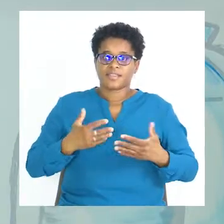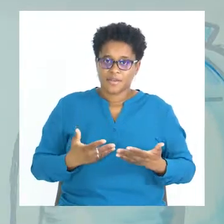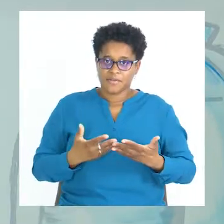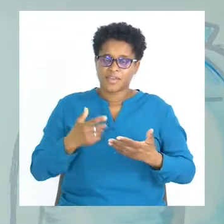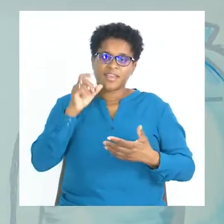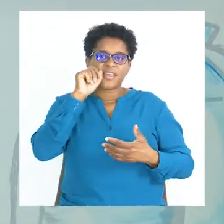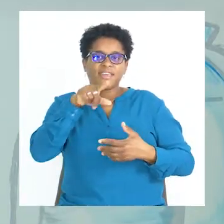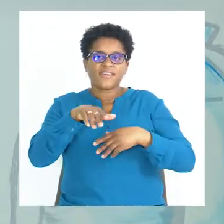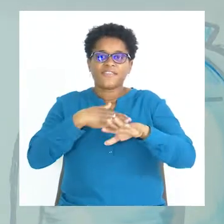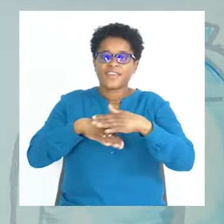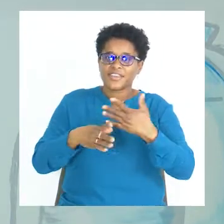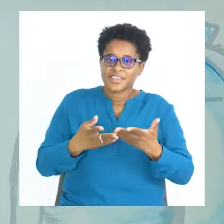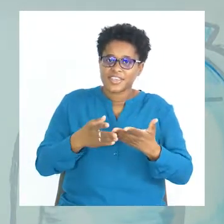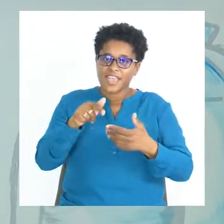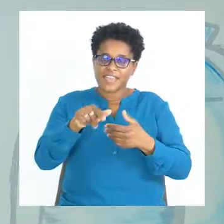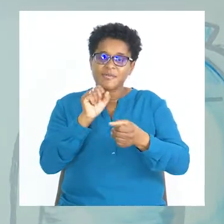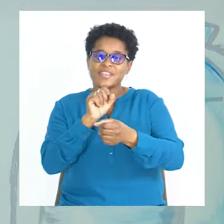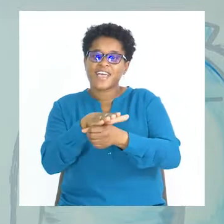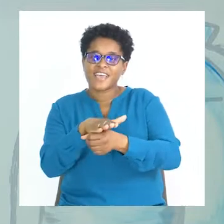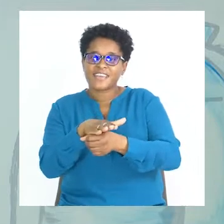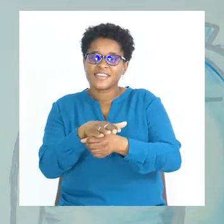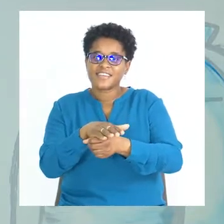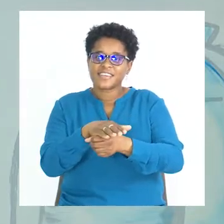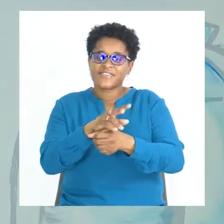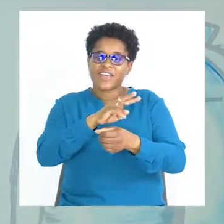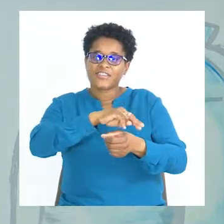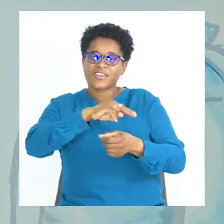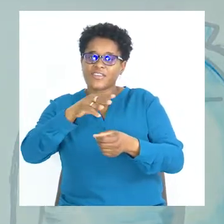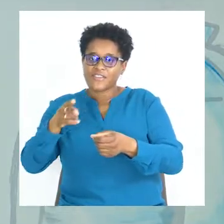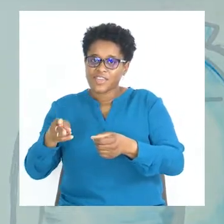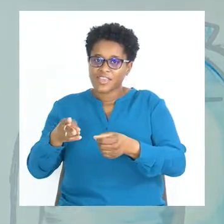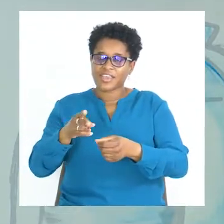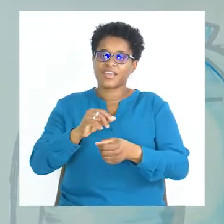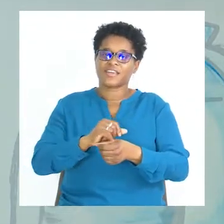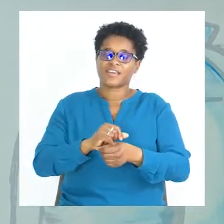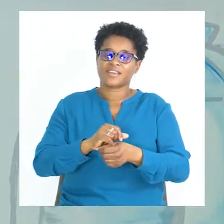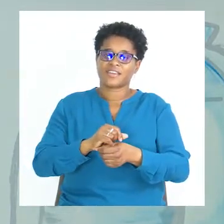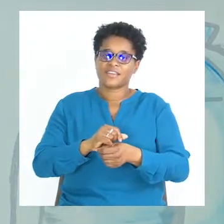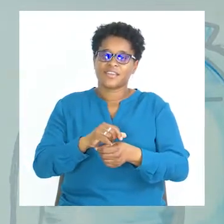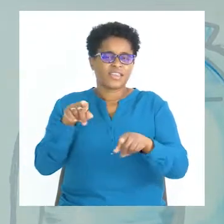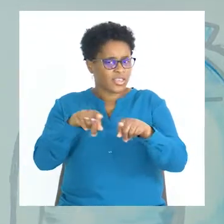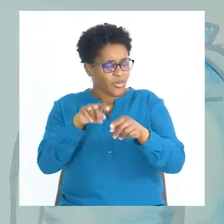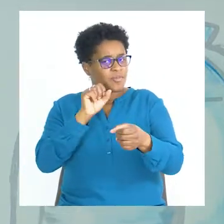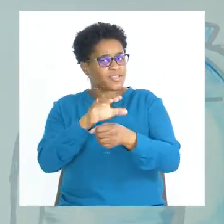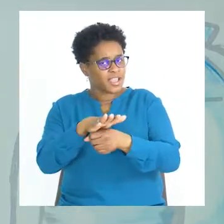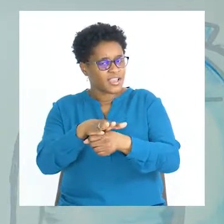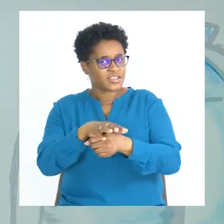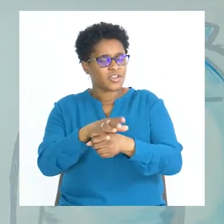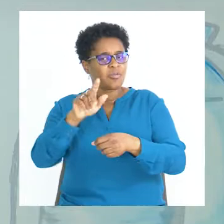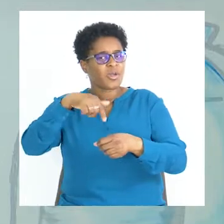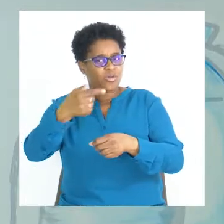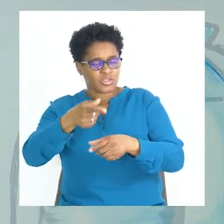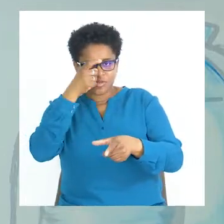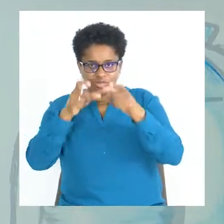Então, quem produz essa mensagem envia a mesma mensagem para a outra